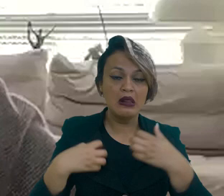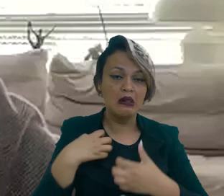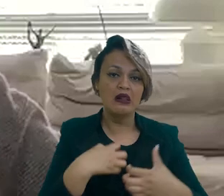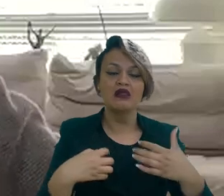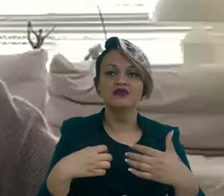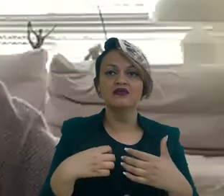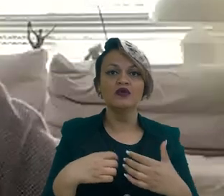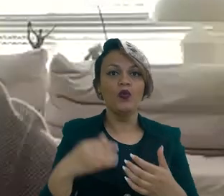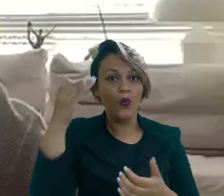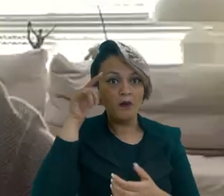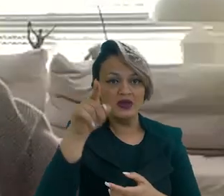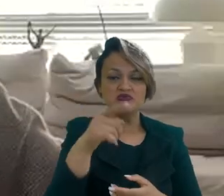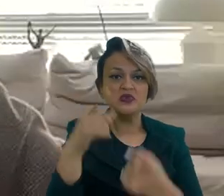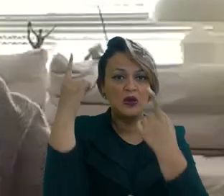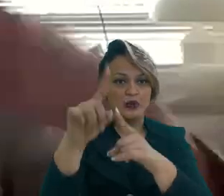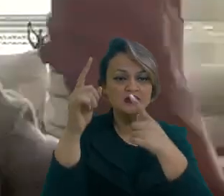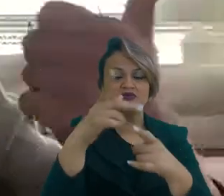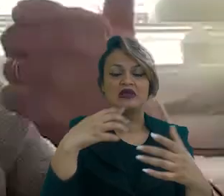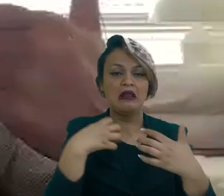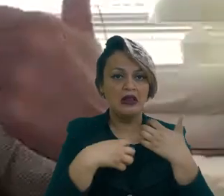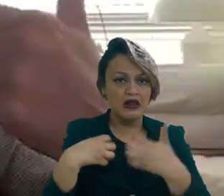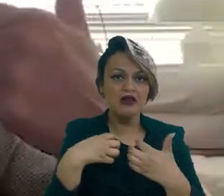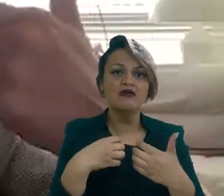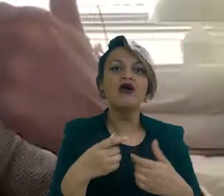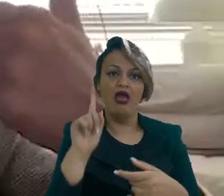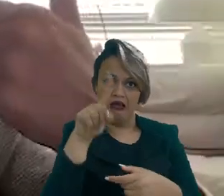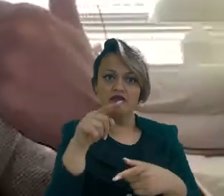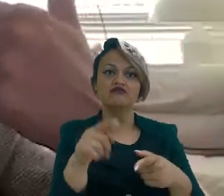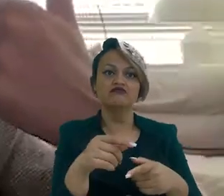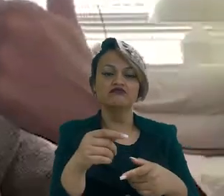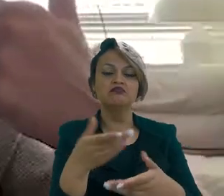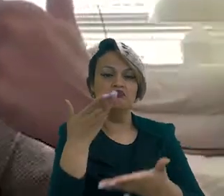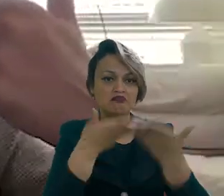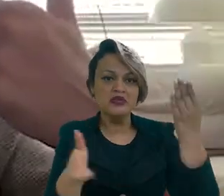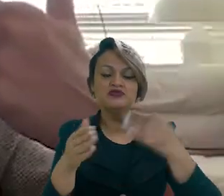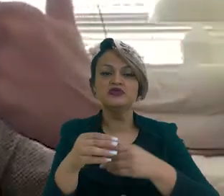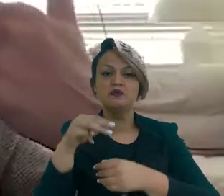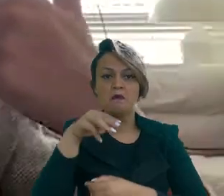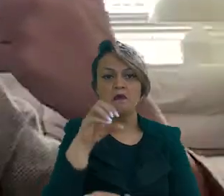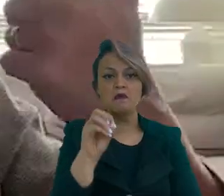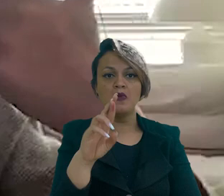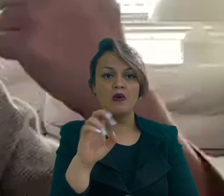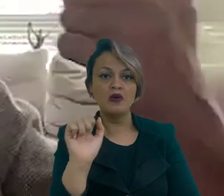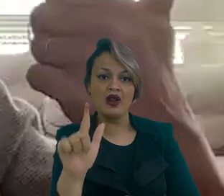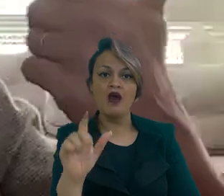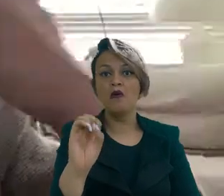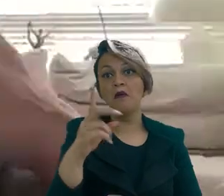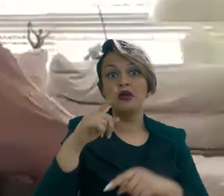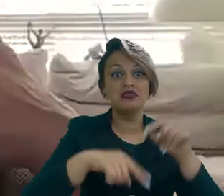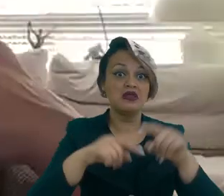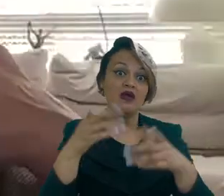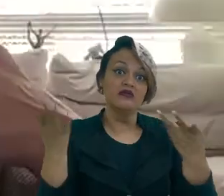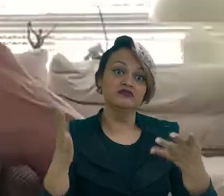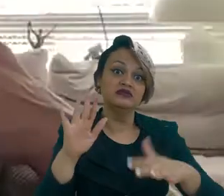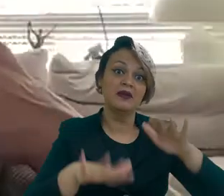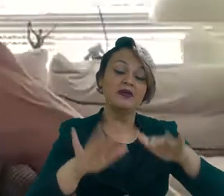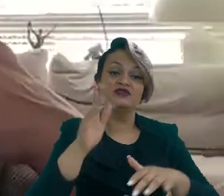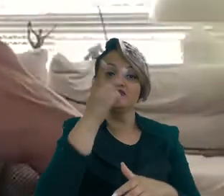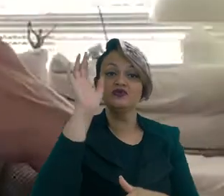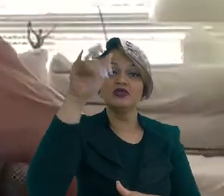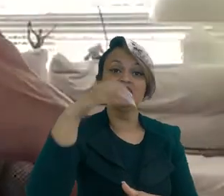ser imaterial também assim como dando se viu como ele pode ser moral e pode ser